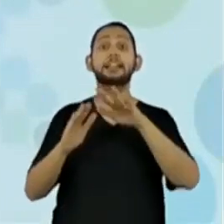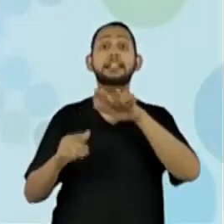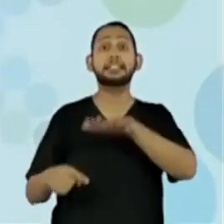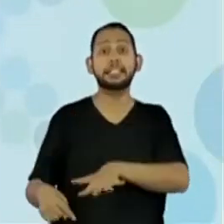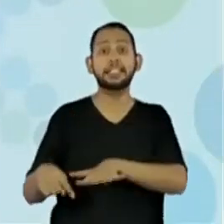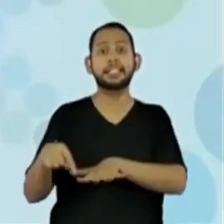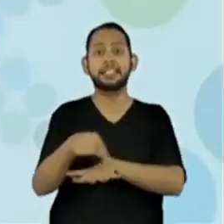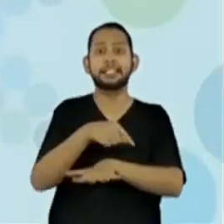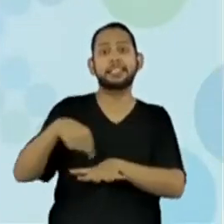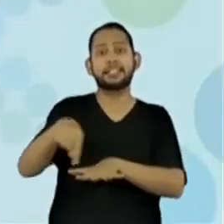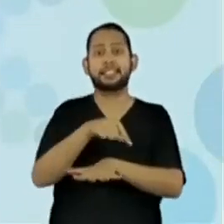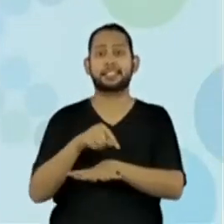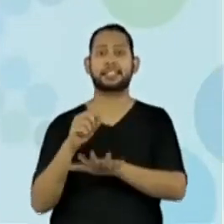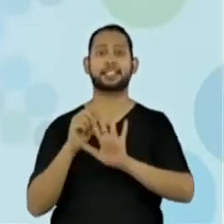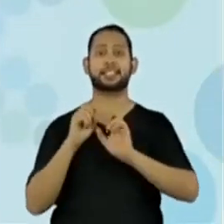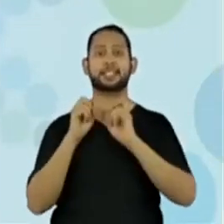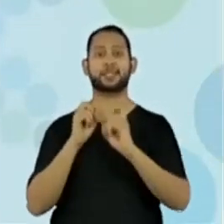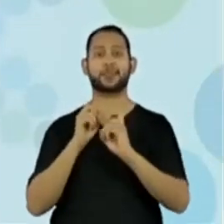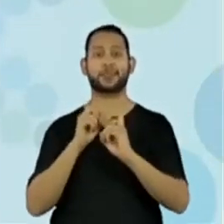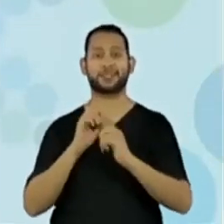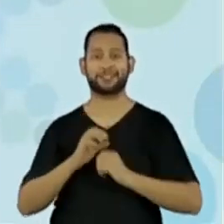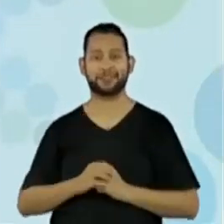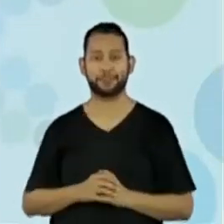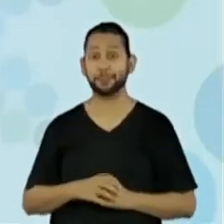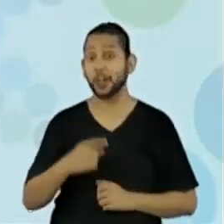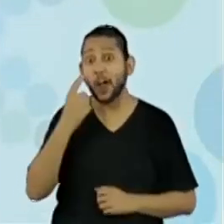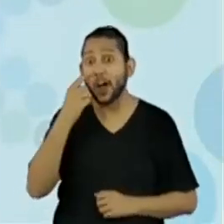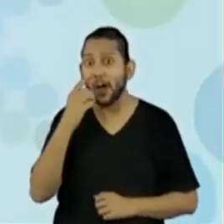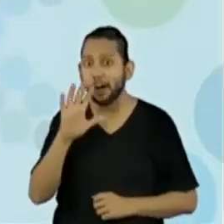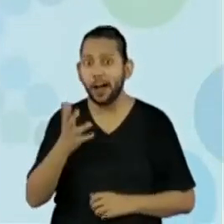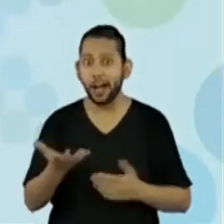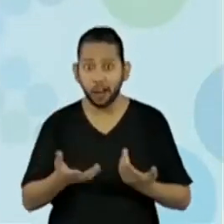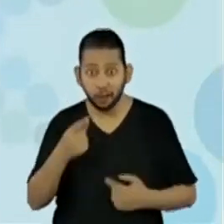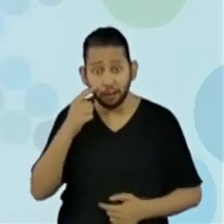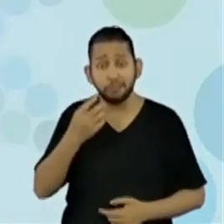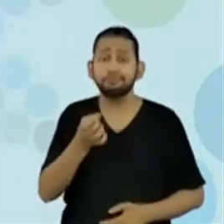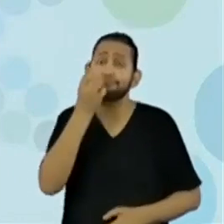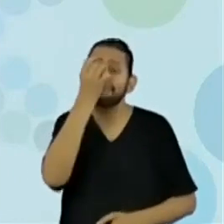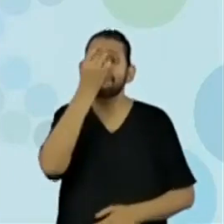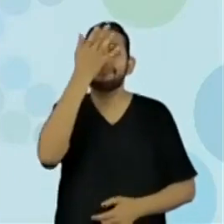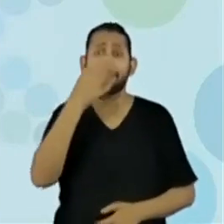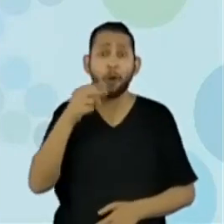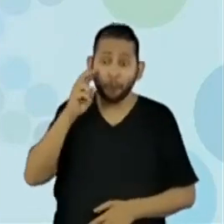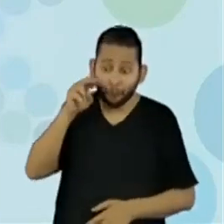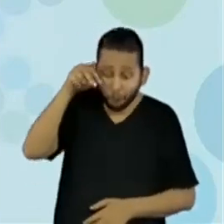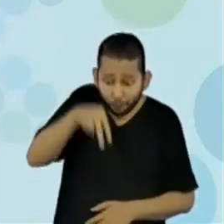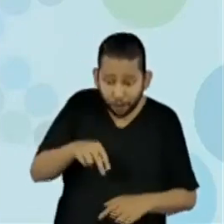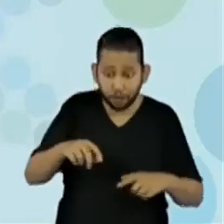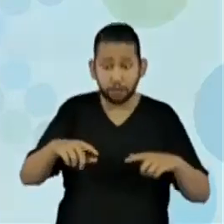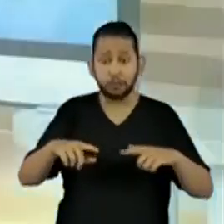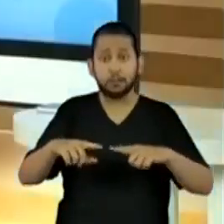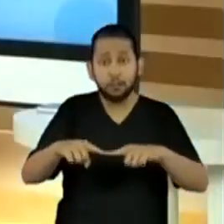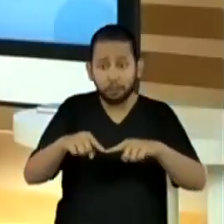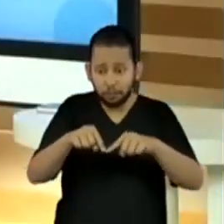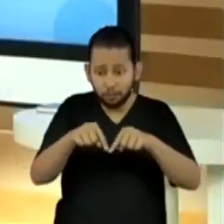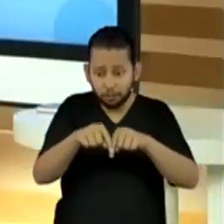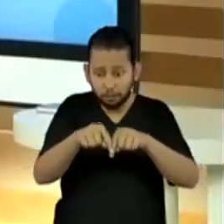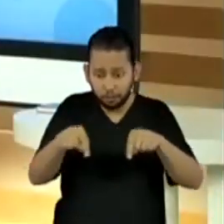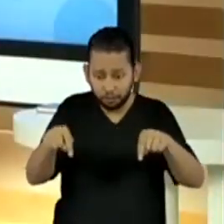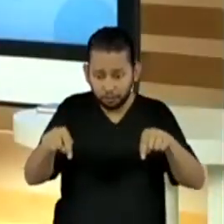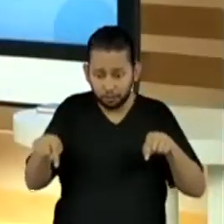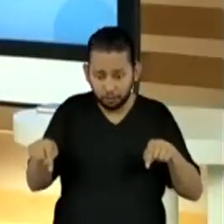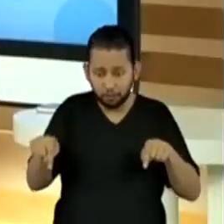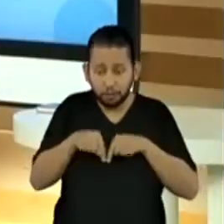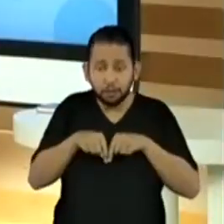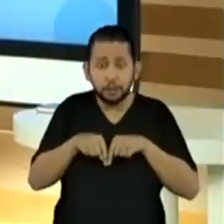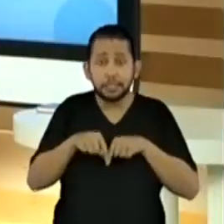contar faces e arestas, a gente pode olhar para a base, porque se vocês observarem aqui na pirâmide, ela tem